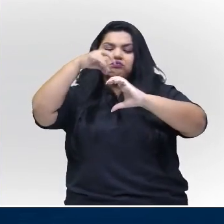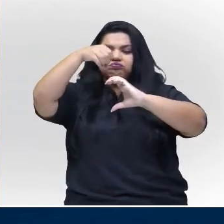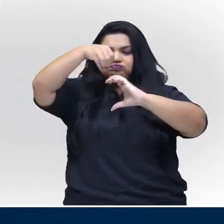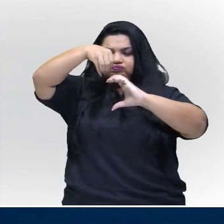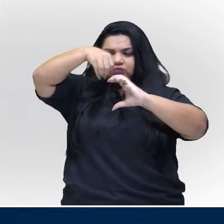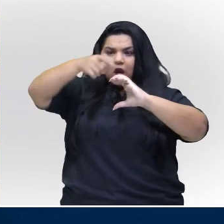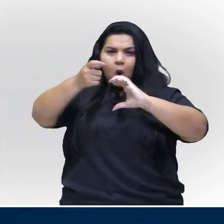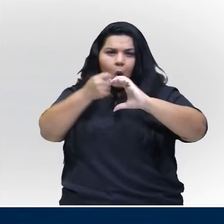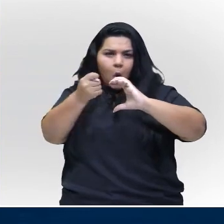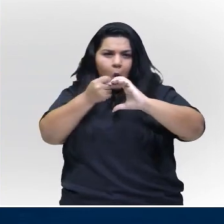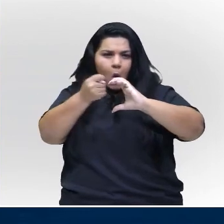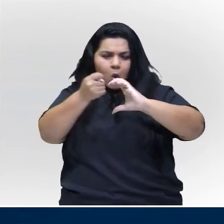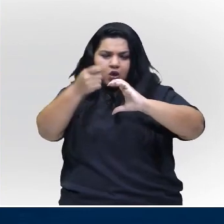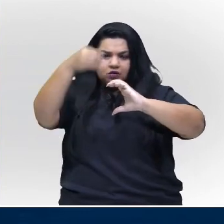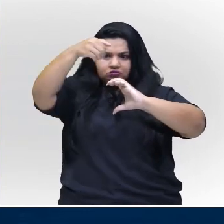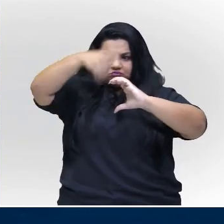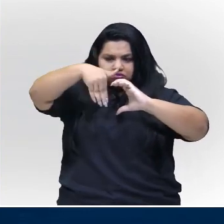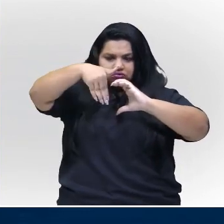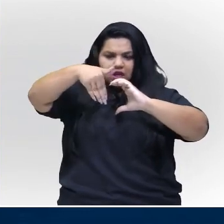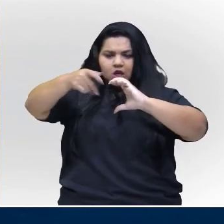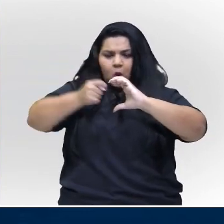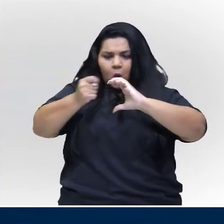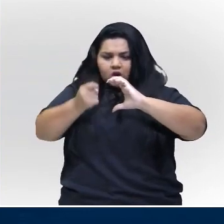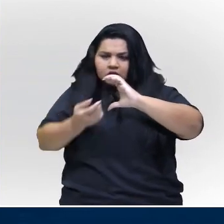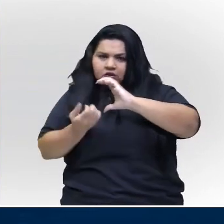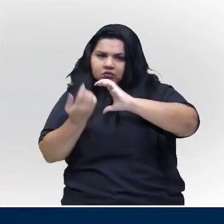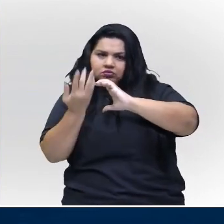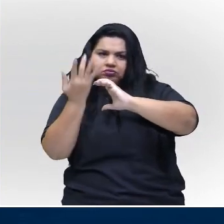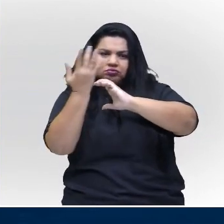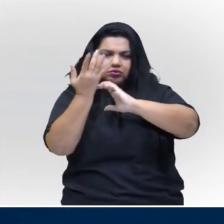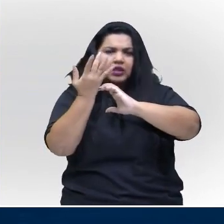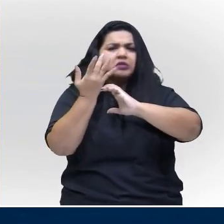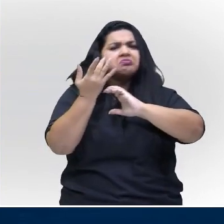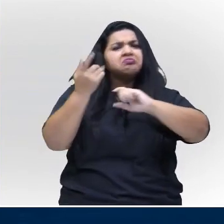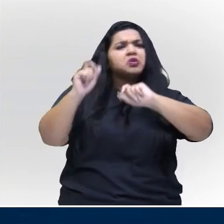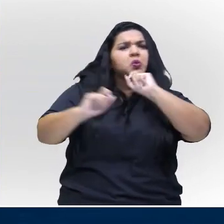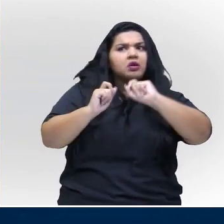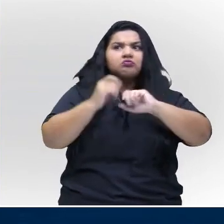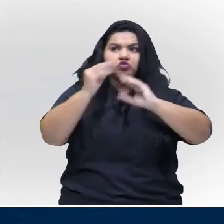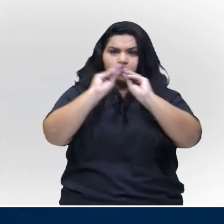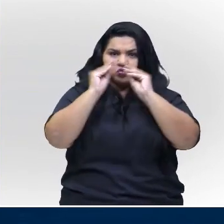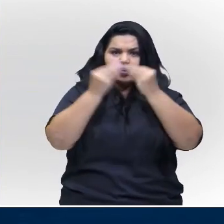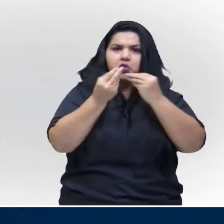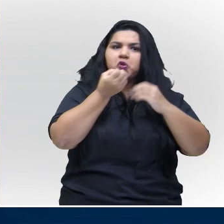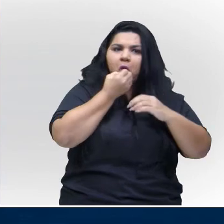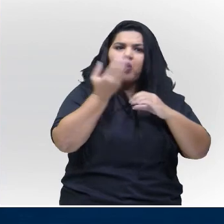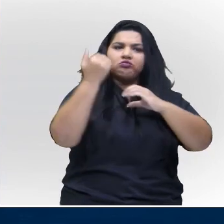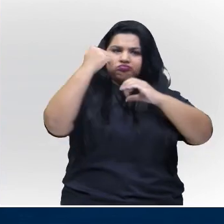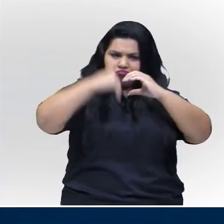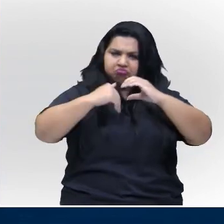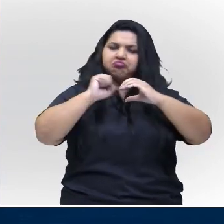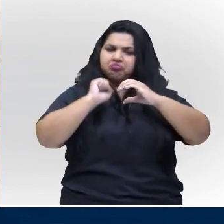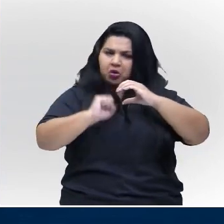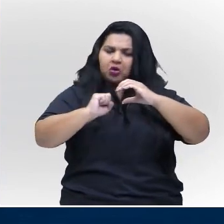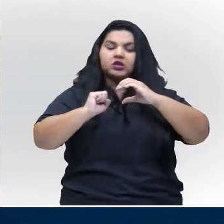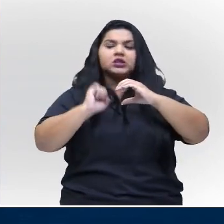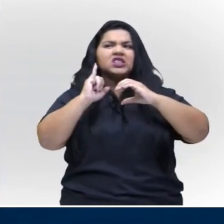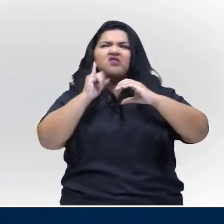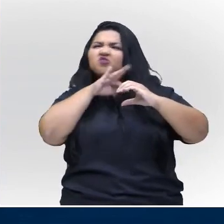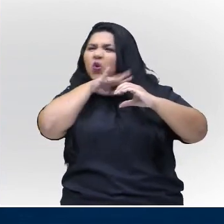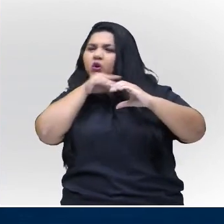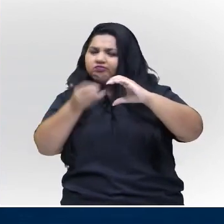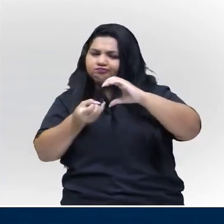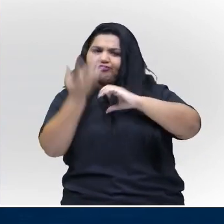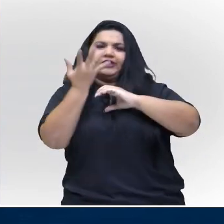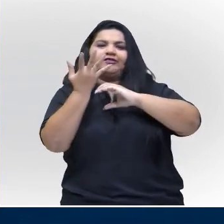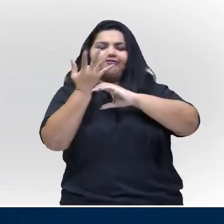Se for uma substância boa para a célula, uma substância que a célula vai precisar, ela permite ali a entrada. Agora uma